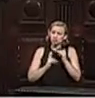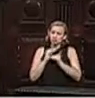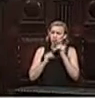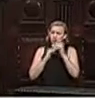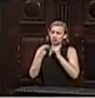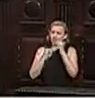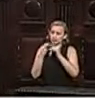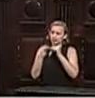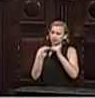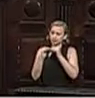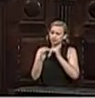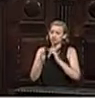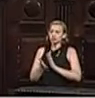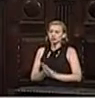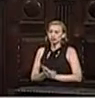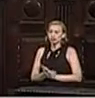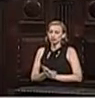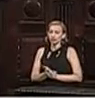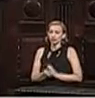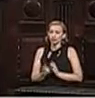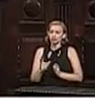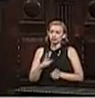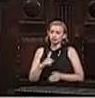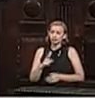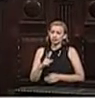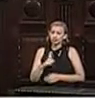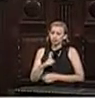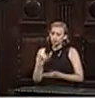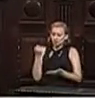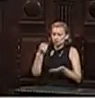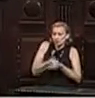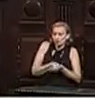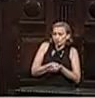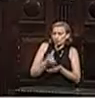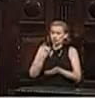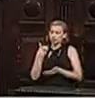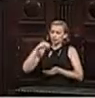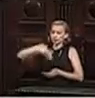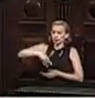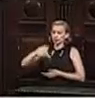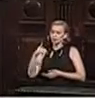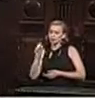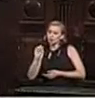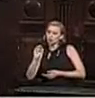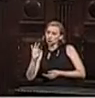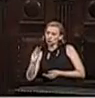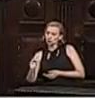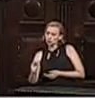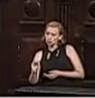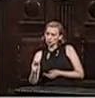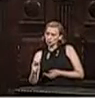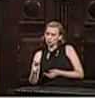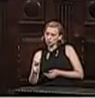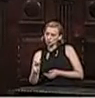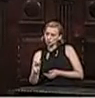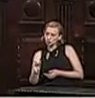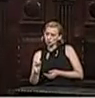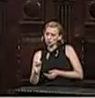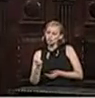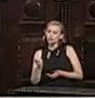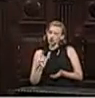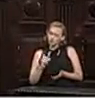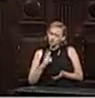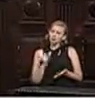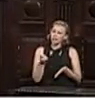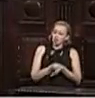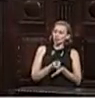via de cobrar imposto atrasado, seja ele qual for, é a dívida ativa. Então